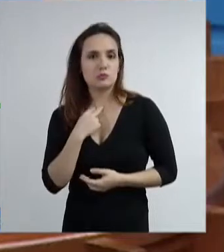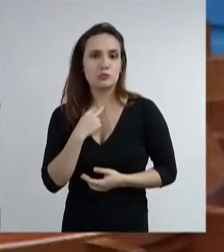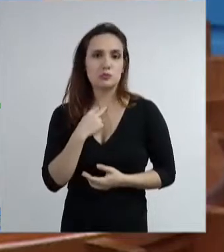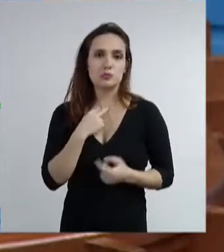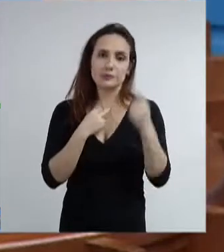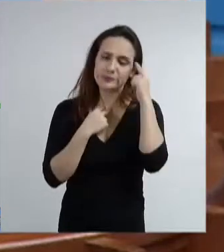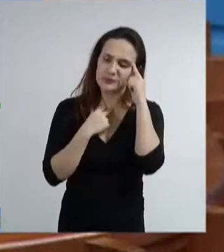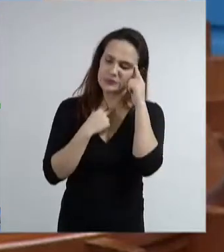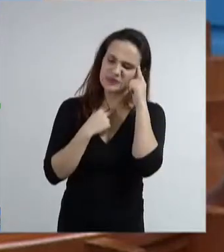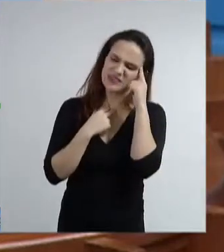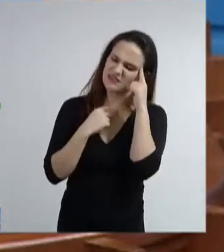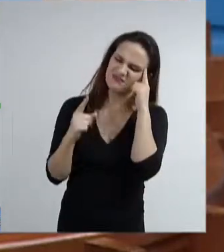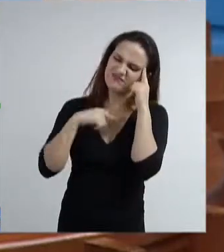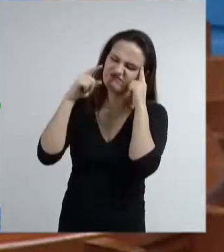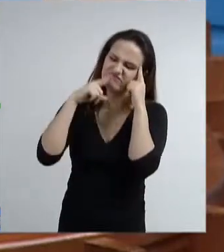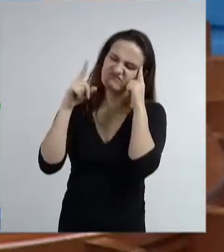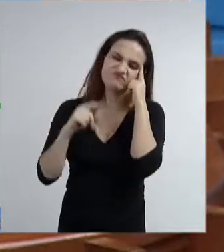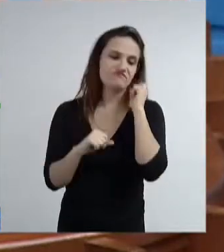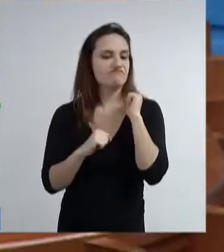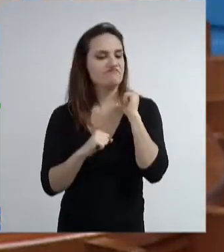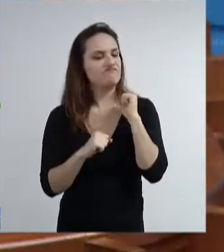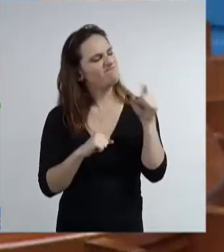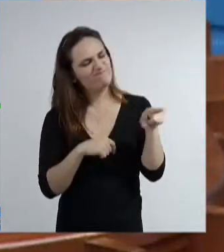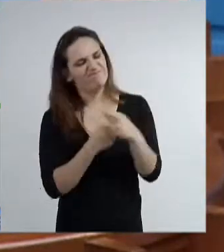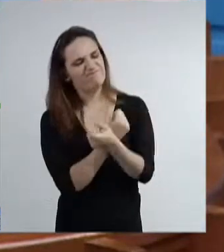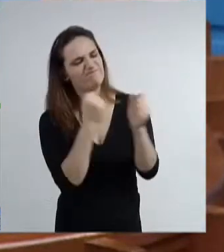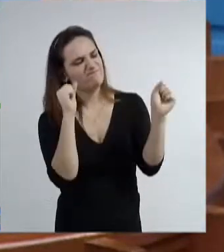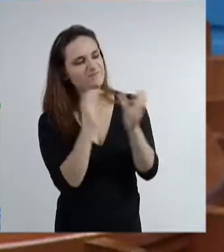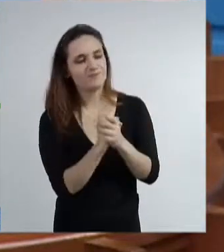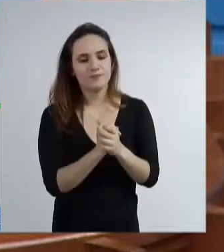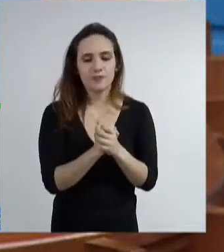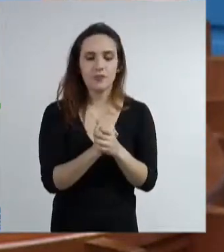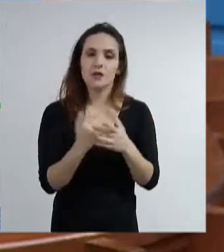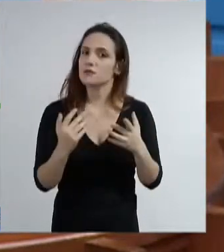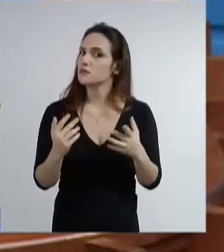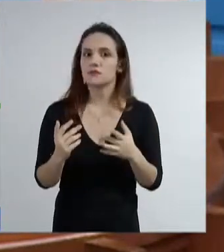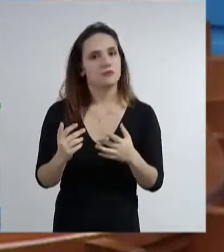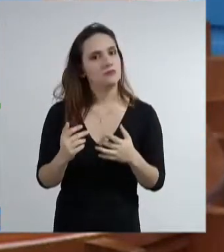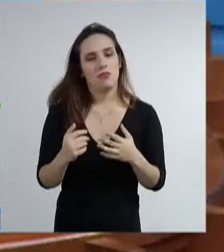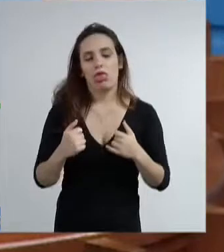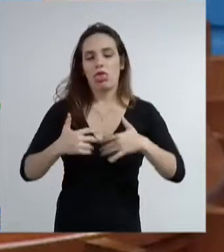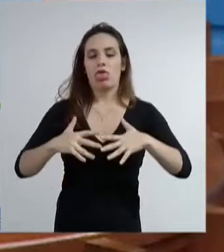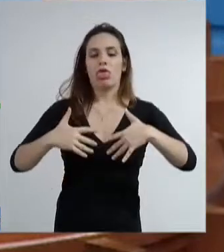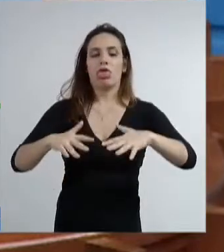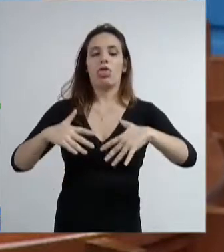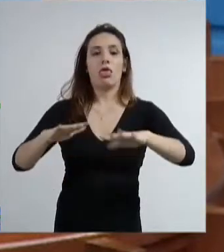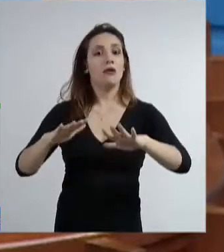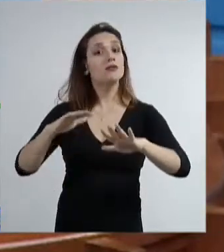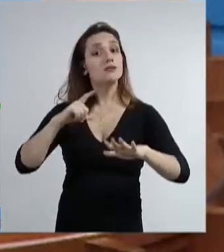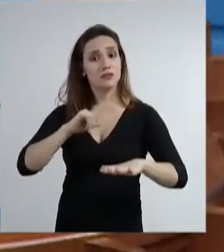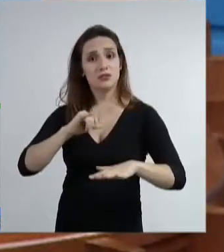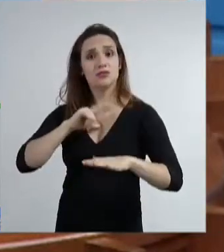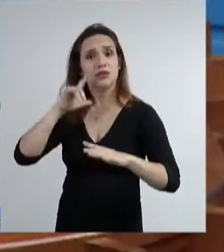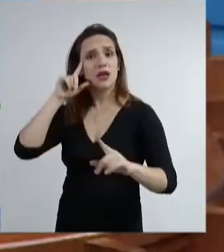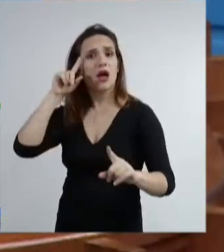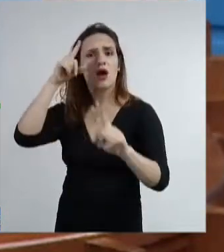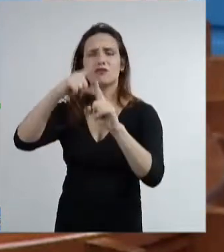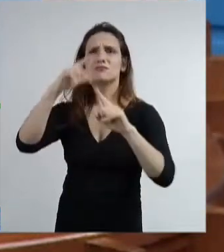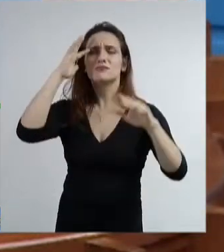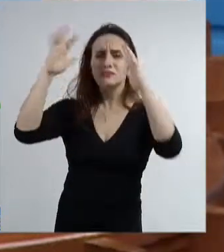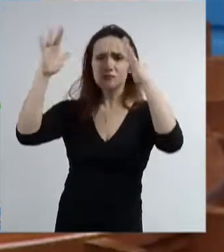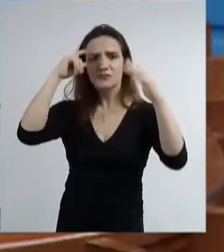momento achar, isso não dá, isso não é possível. E aí deixarmos todas essas questões à